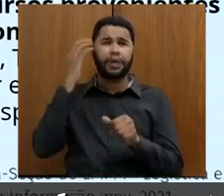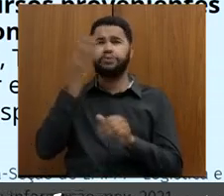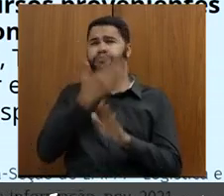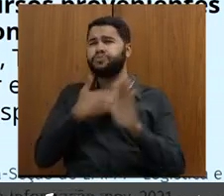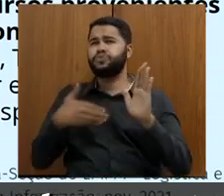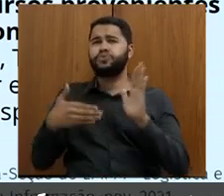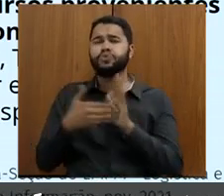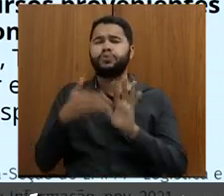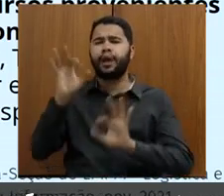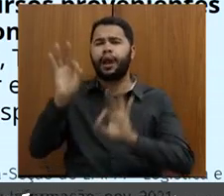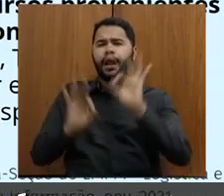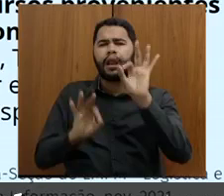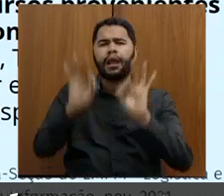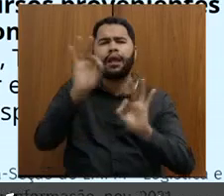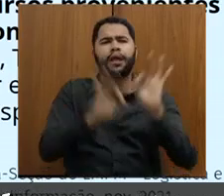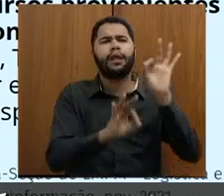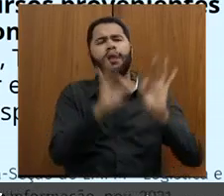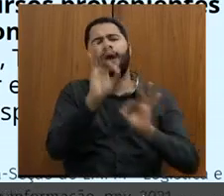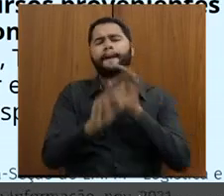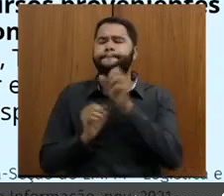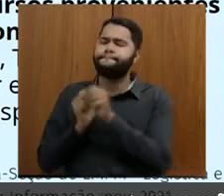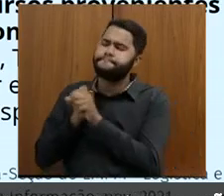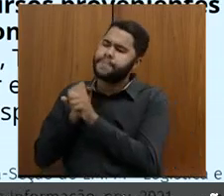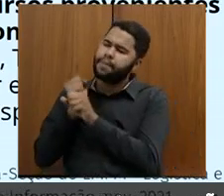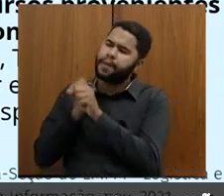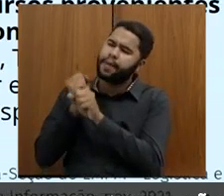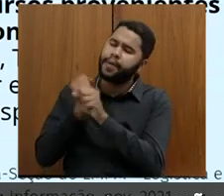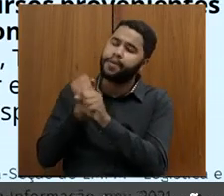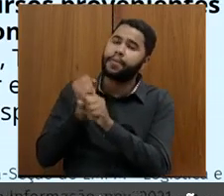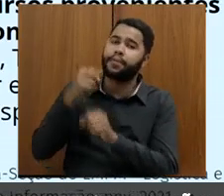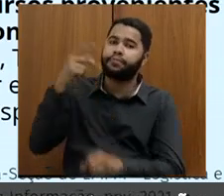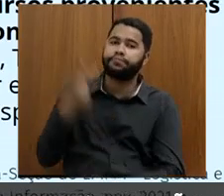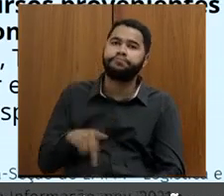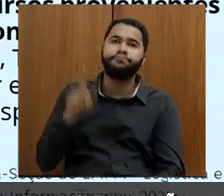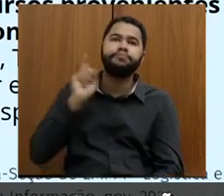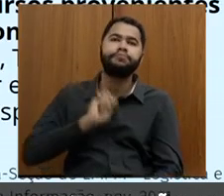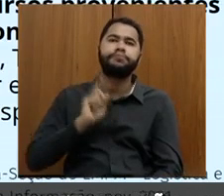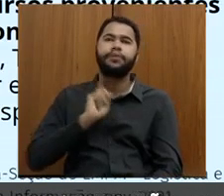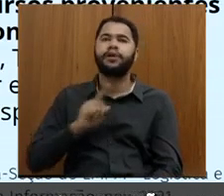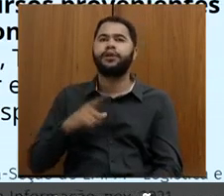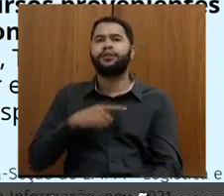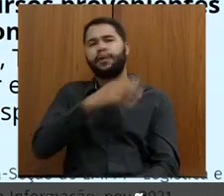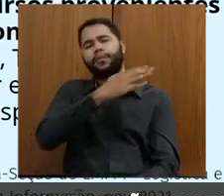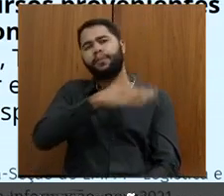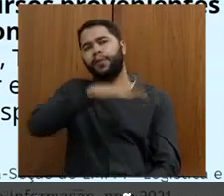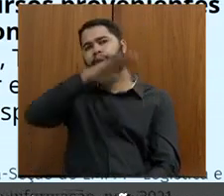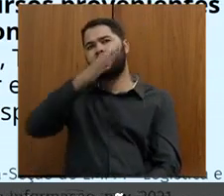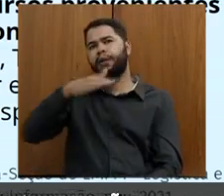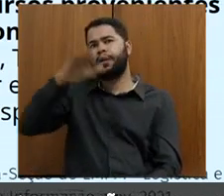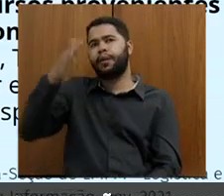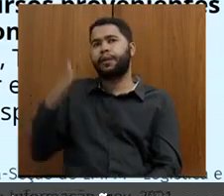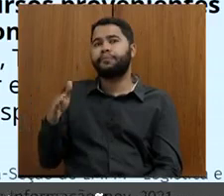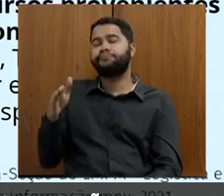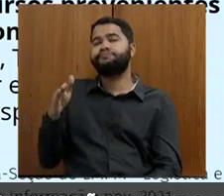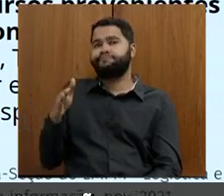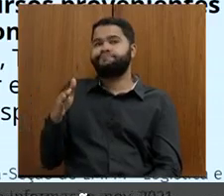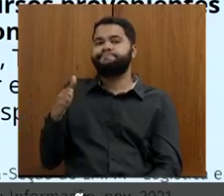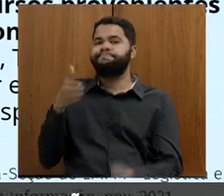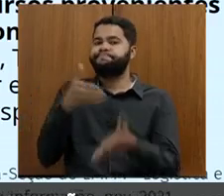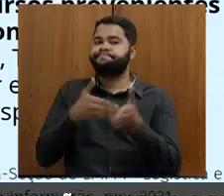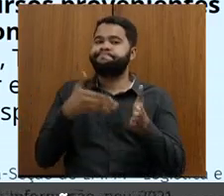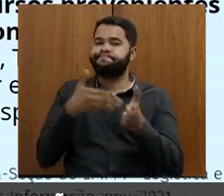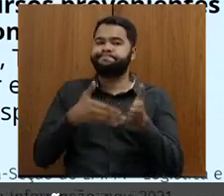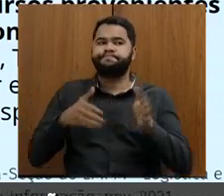a gente fez um grande planejamento isso vai vários anos para nossas Minas Gerais nós estamos cercado aqui de montanhas é é um